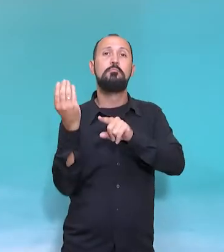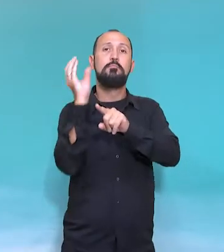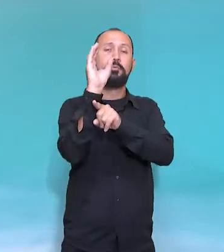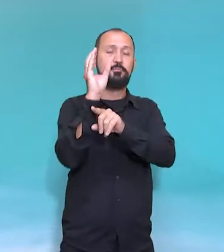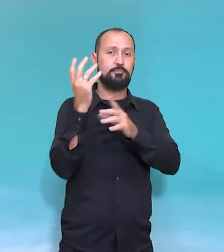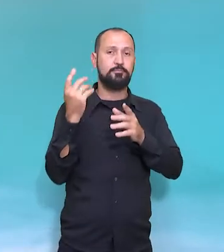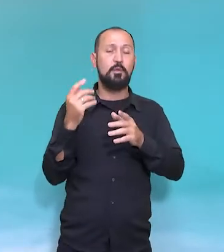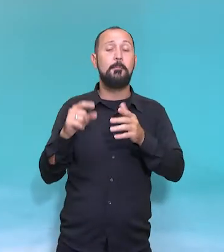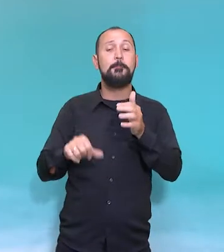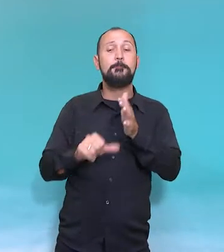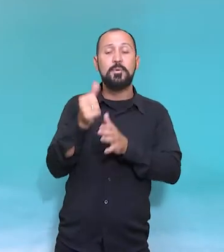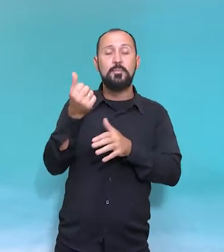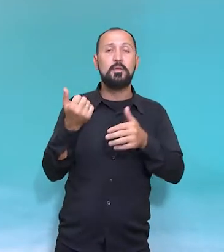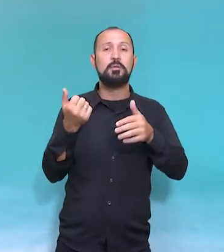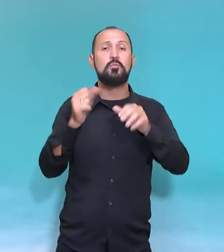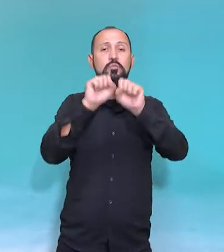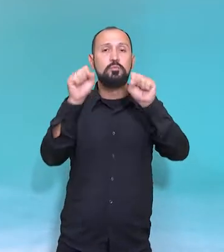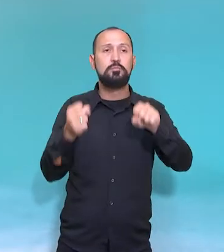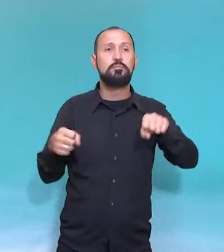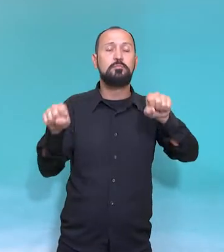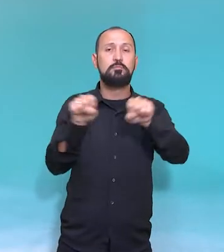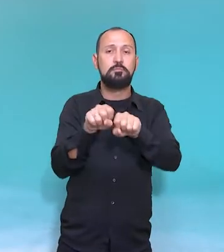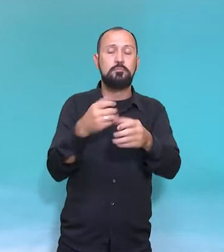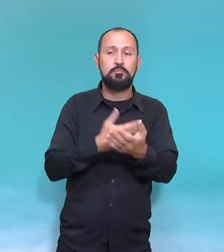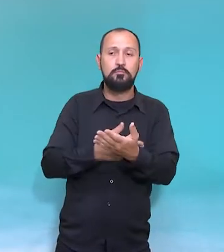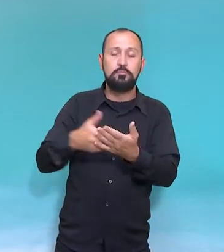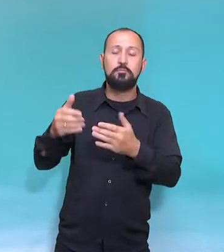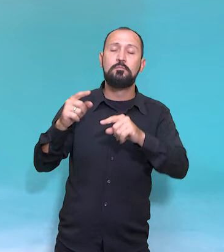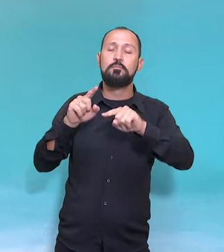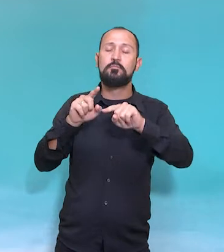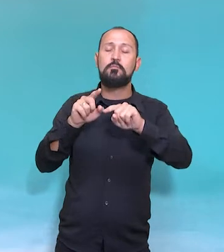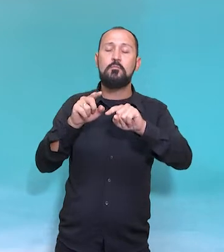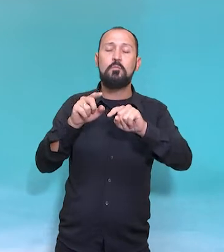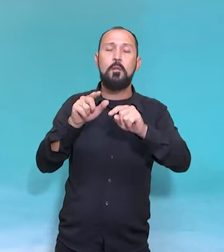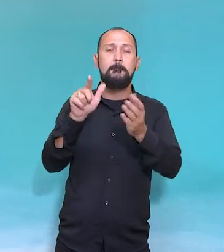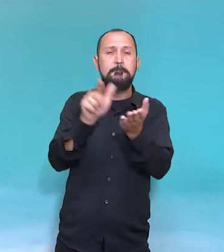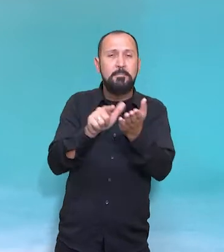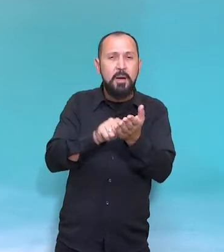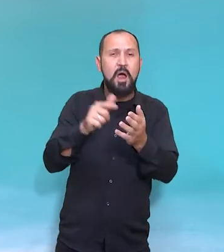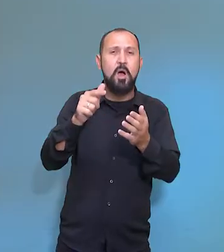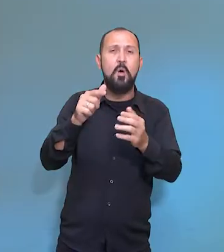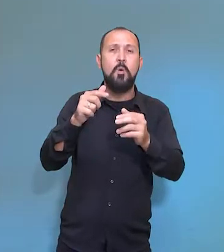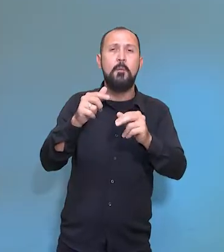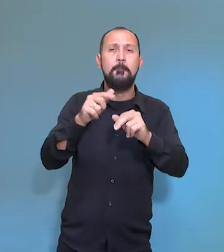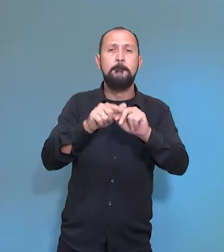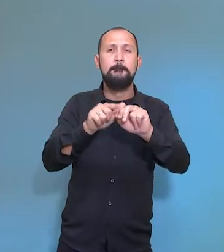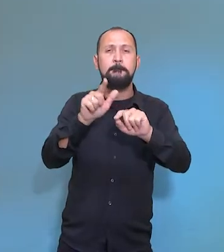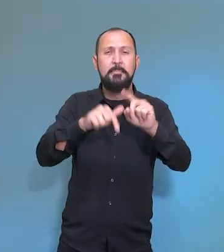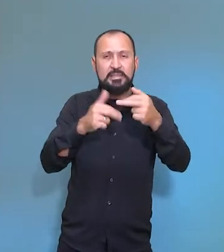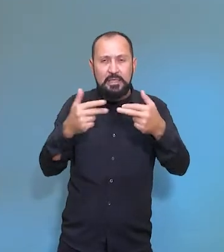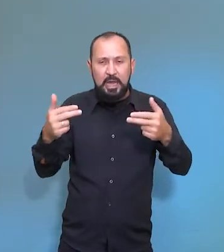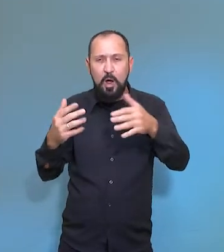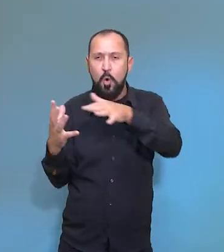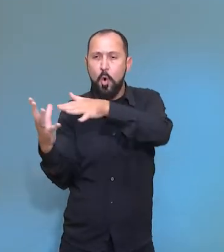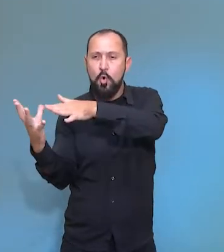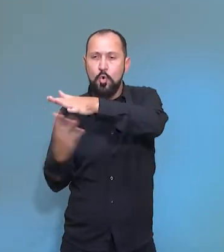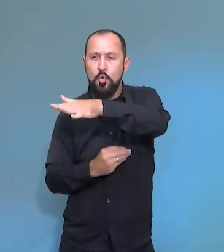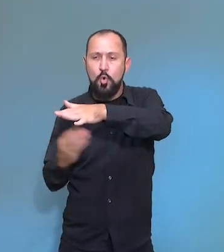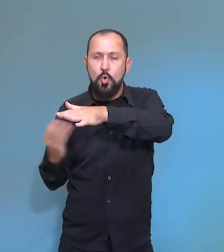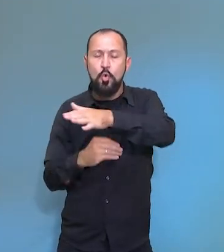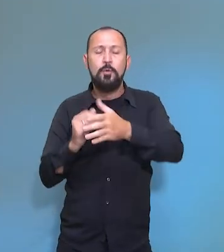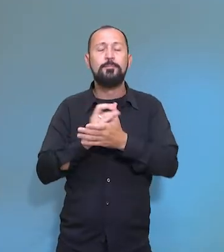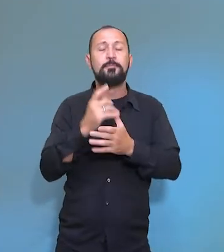primeiro momento, ele vai se integrar a esse sistema e, a partir disso, ele vai digitalizar todo o seu acervo. Porque, quando a gente pesquisou, quem